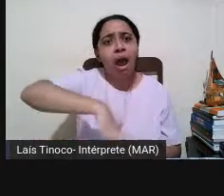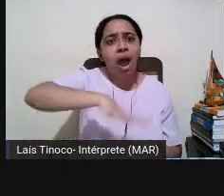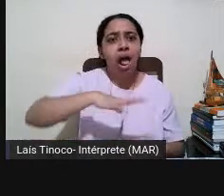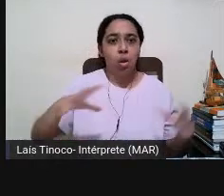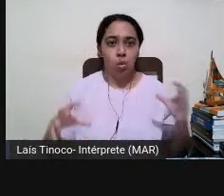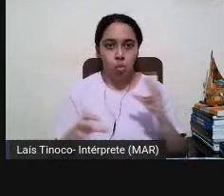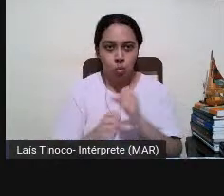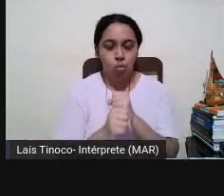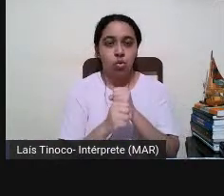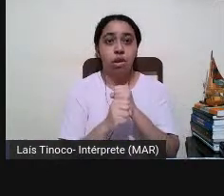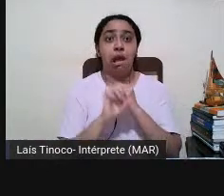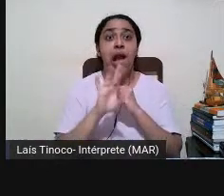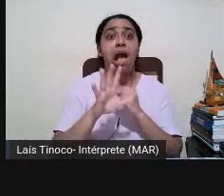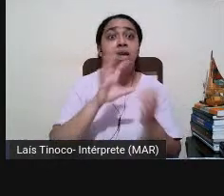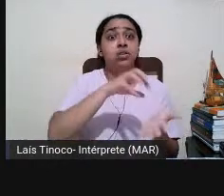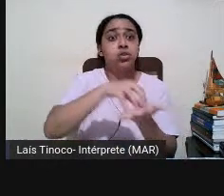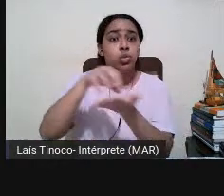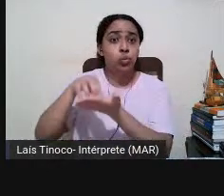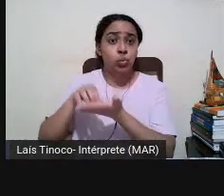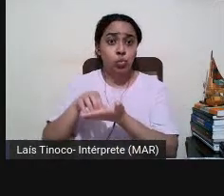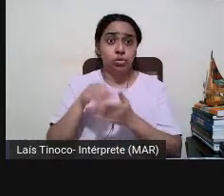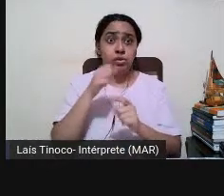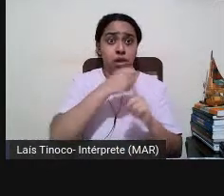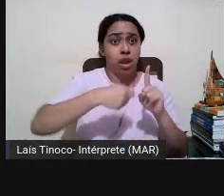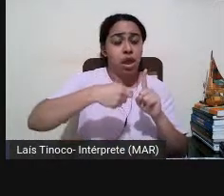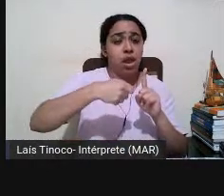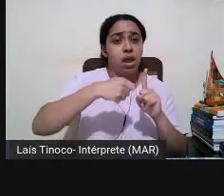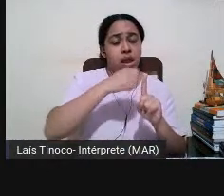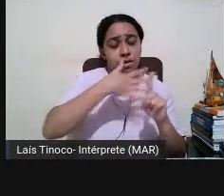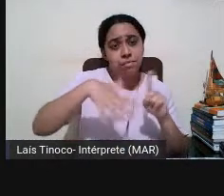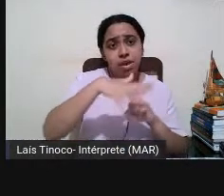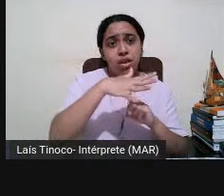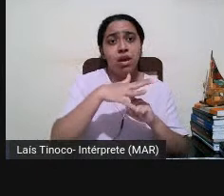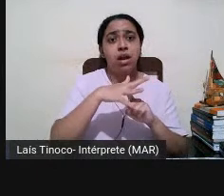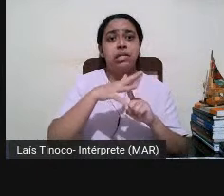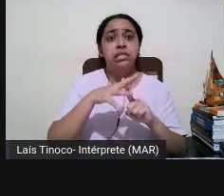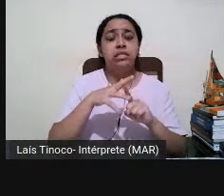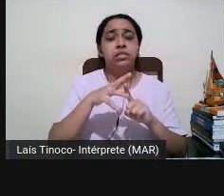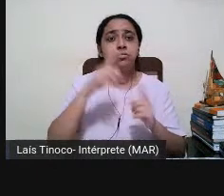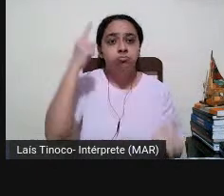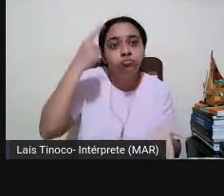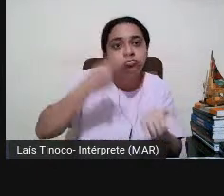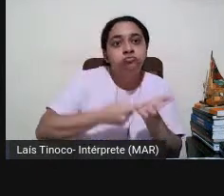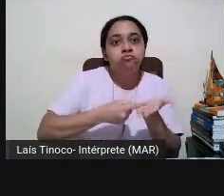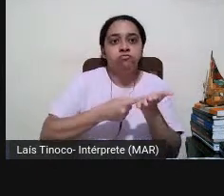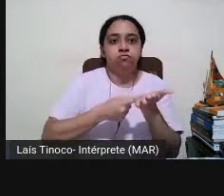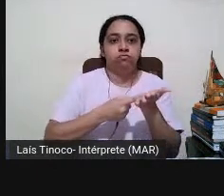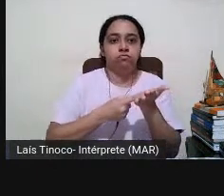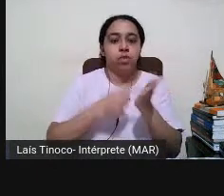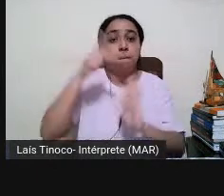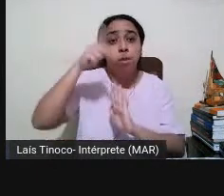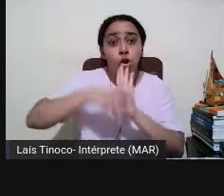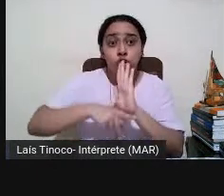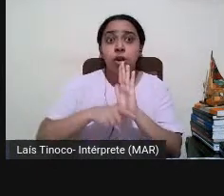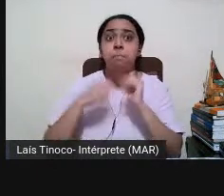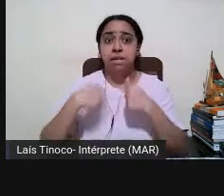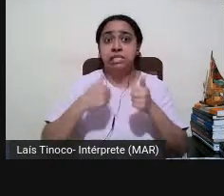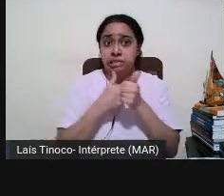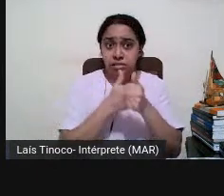e cada órgão ambiental CNC adotam critérios para definir quando esse projetos agropecuários vão necessitar